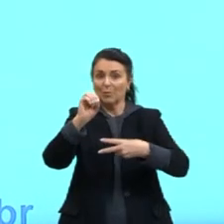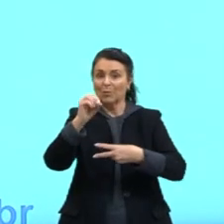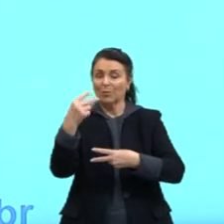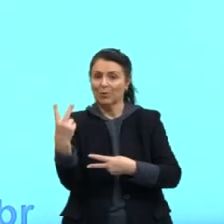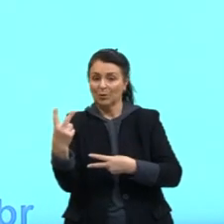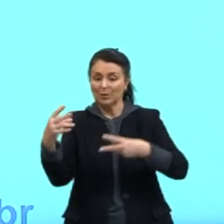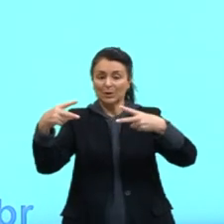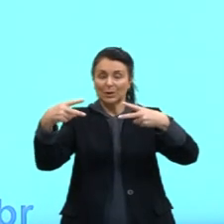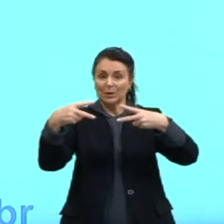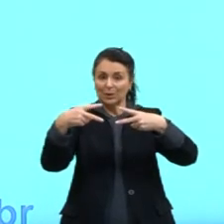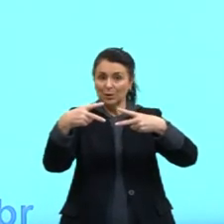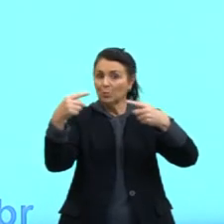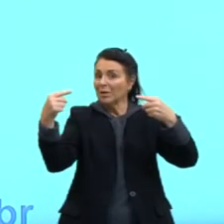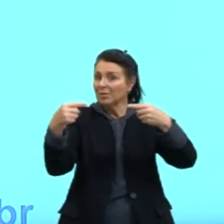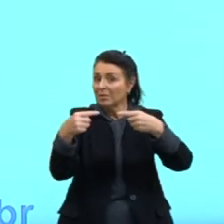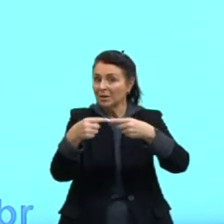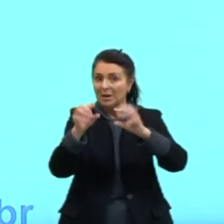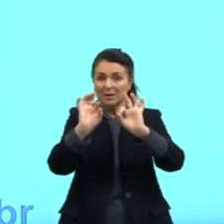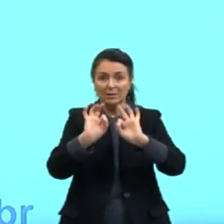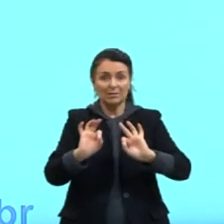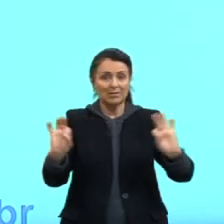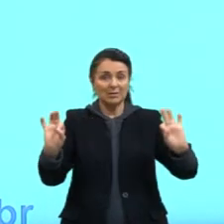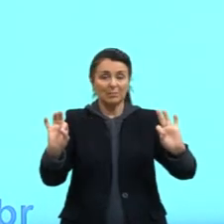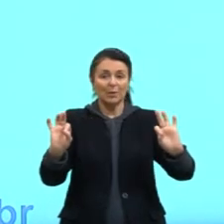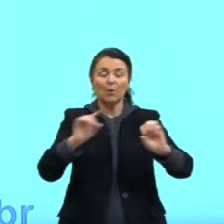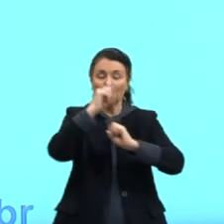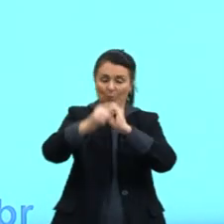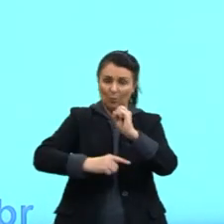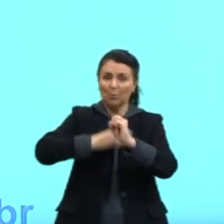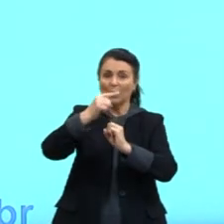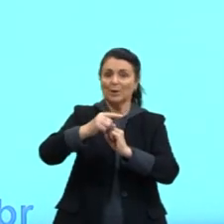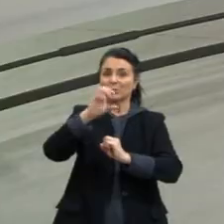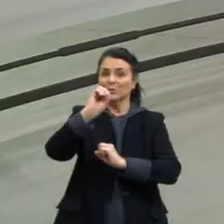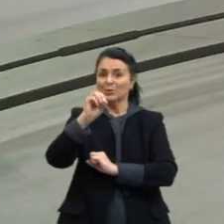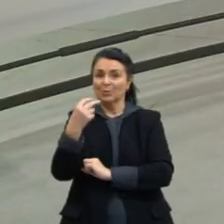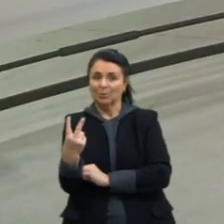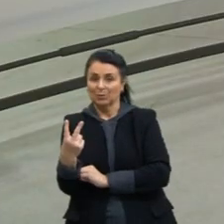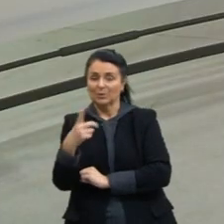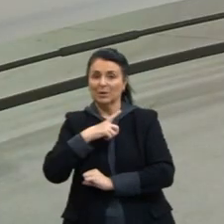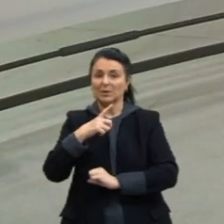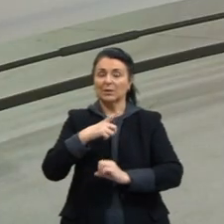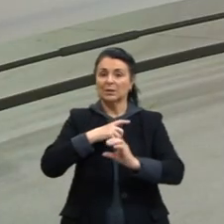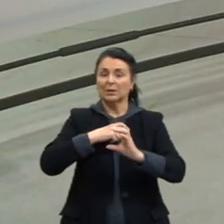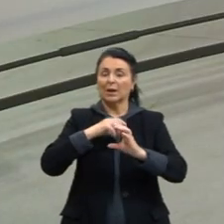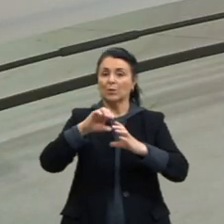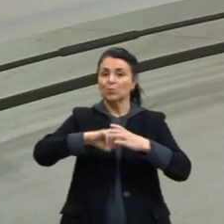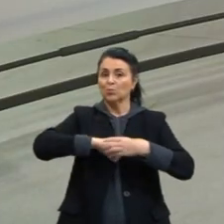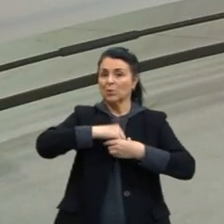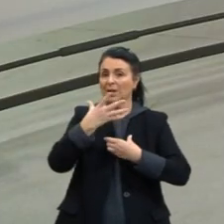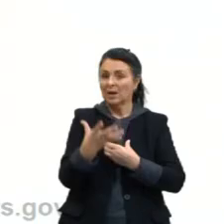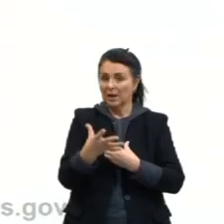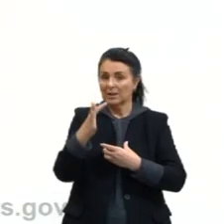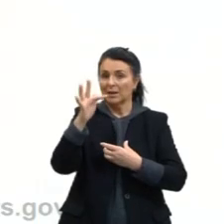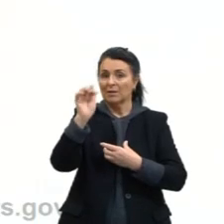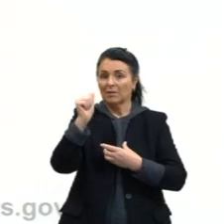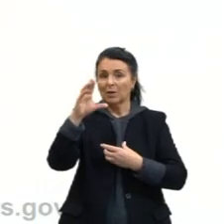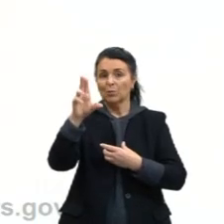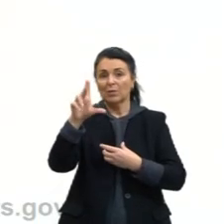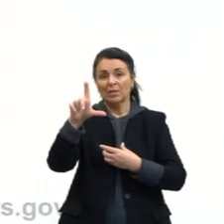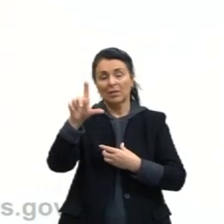ligação simples com outro átomo de oxigênio tá ela tem um caráter facultativo sendo